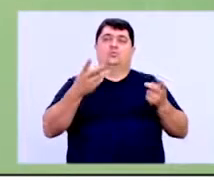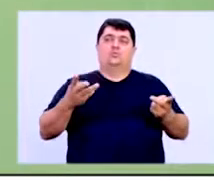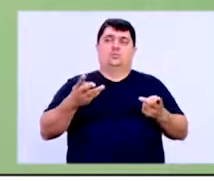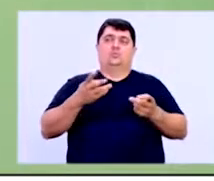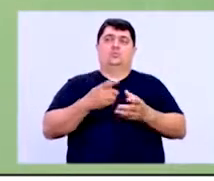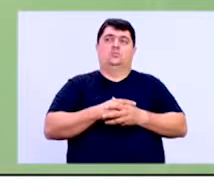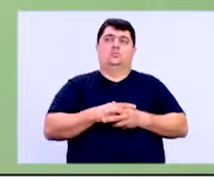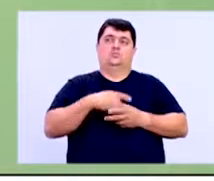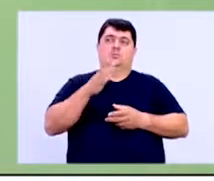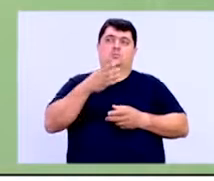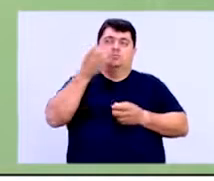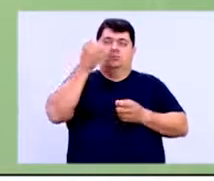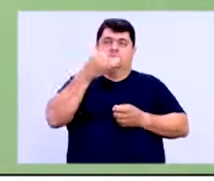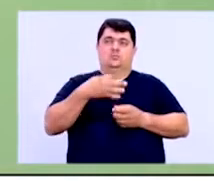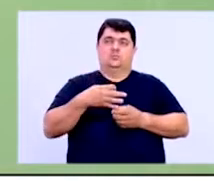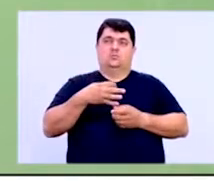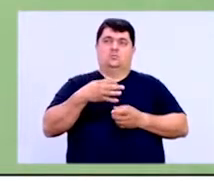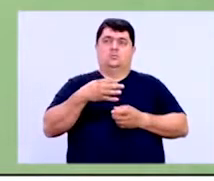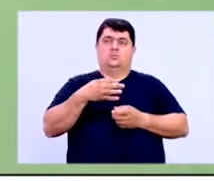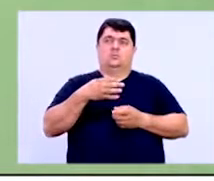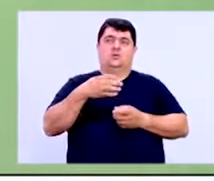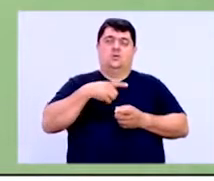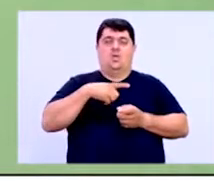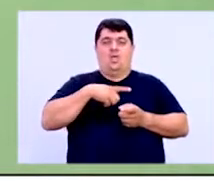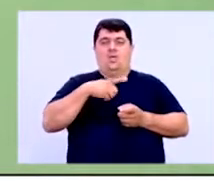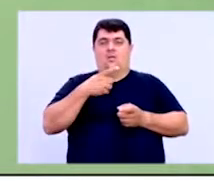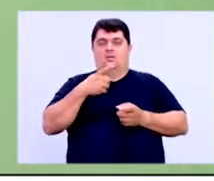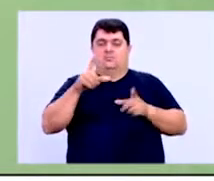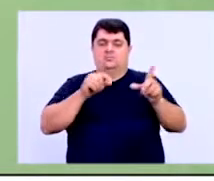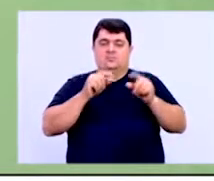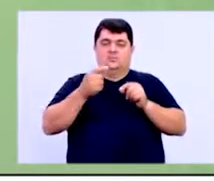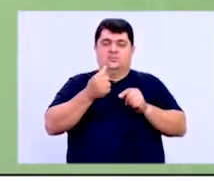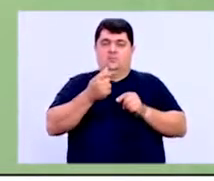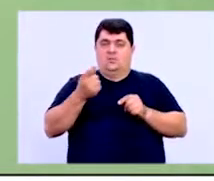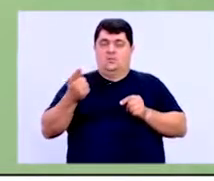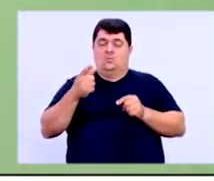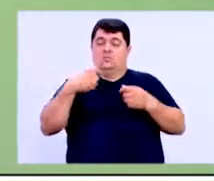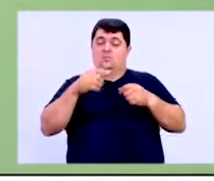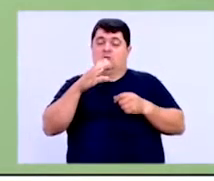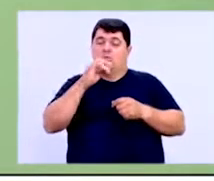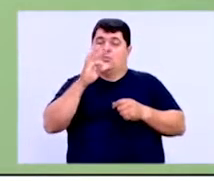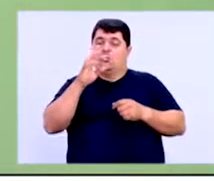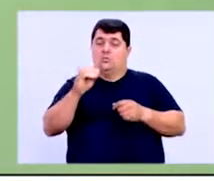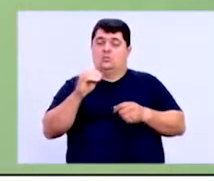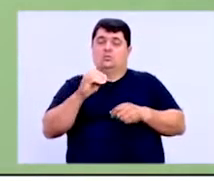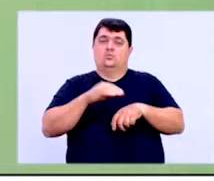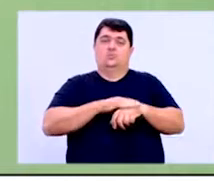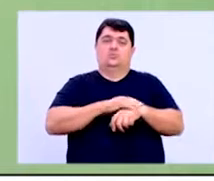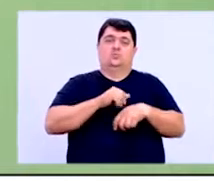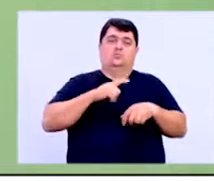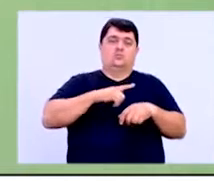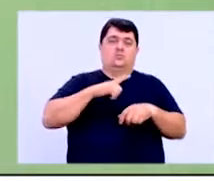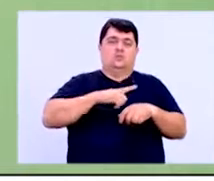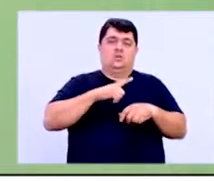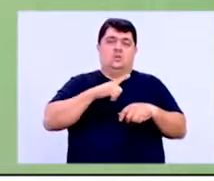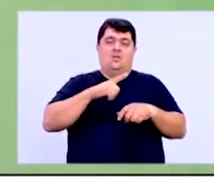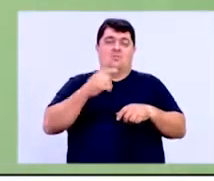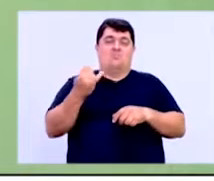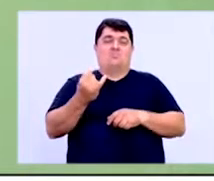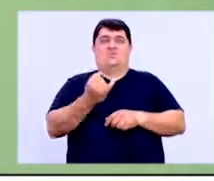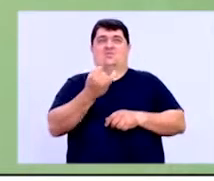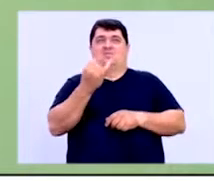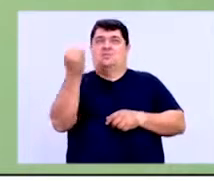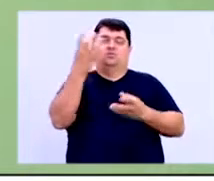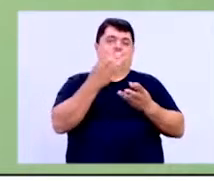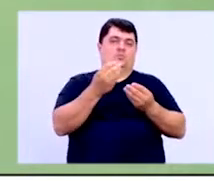Como já foi falado, neste modelo de precificação, né, os custos exercem papel